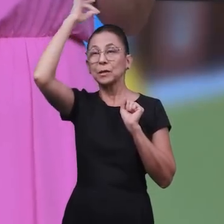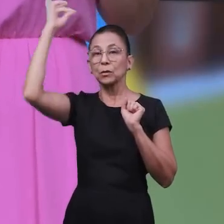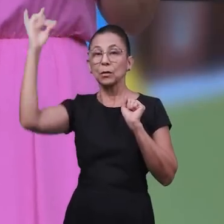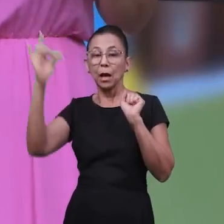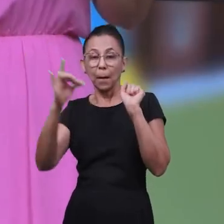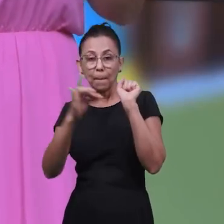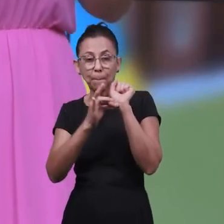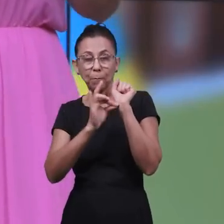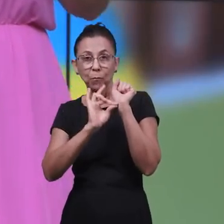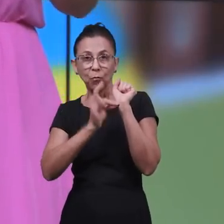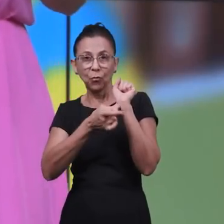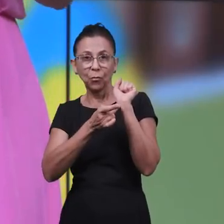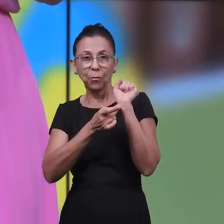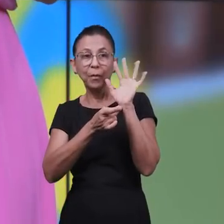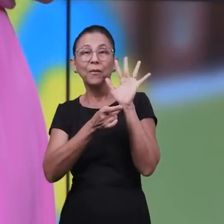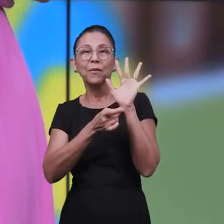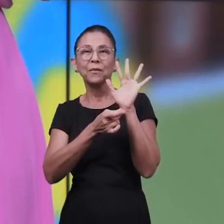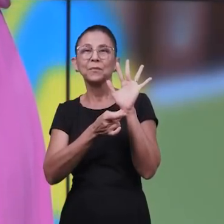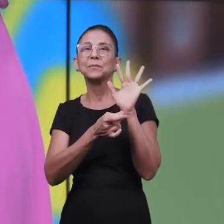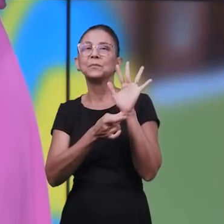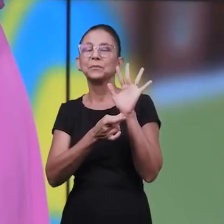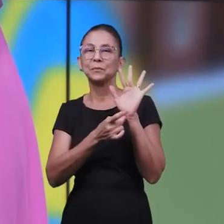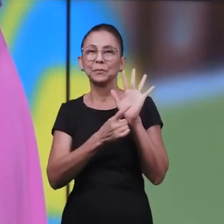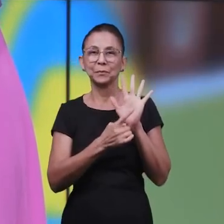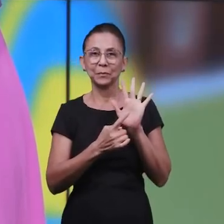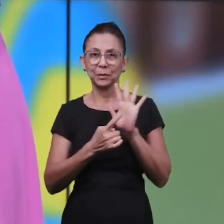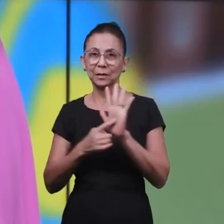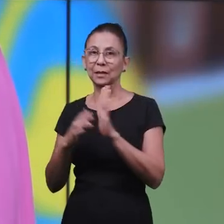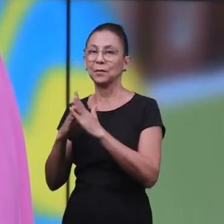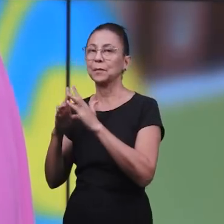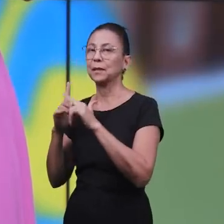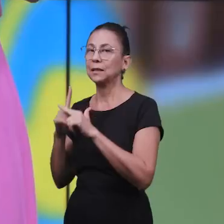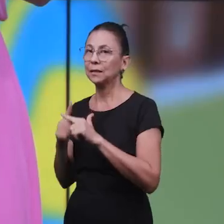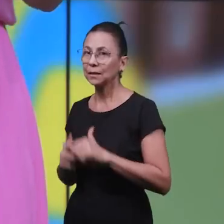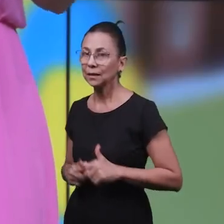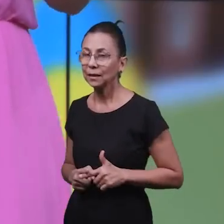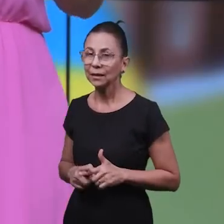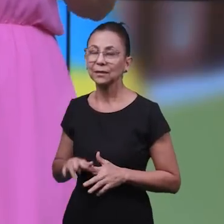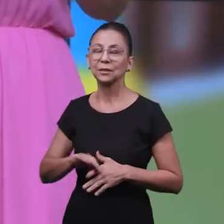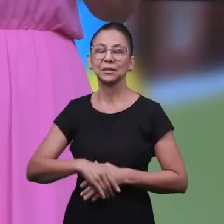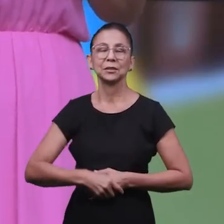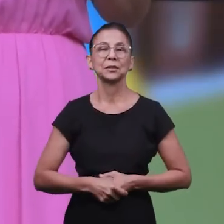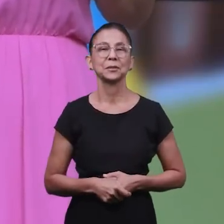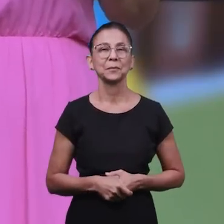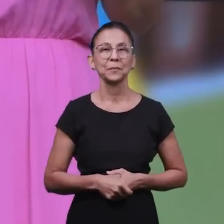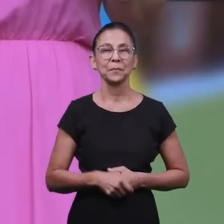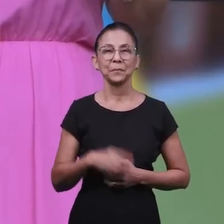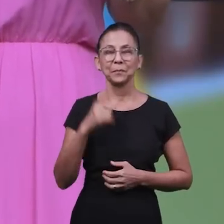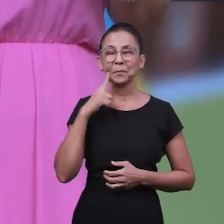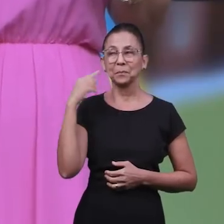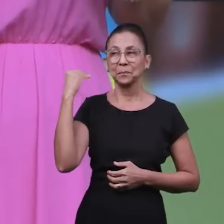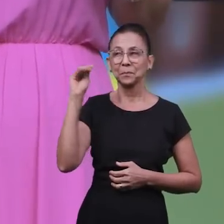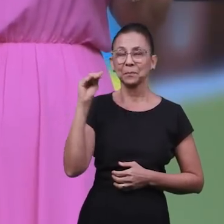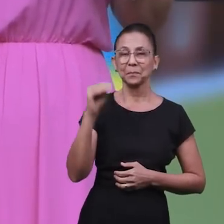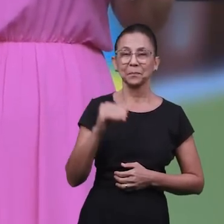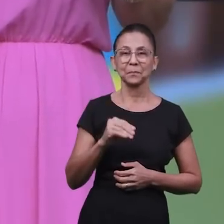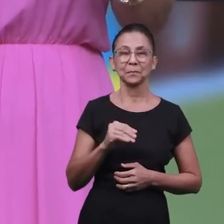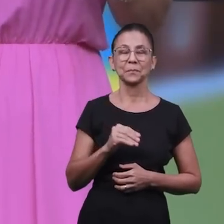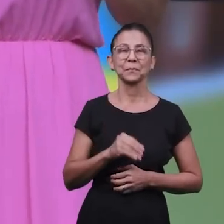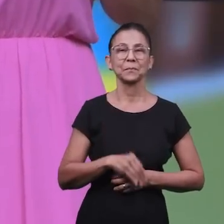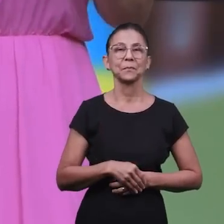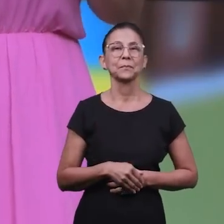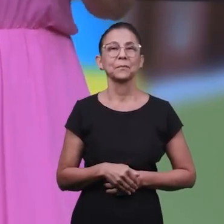tem revelado à sua igreja para este último tempo. Vamos assim ler a palavra do Senhor que está projetada no